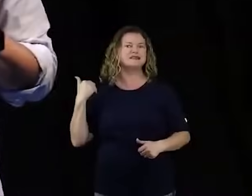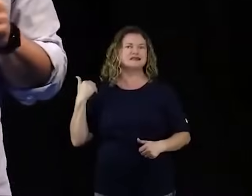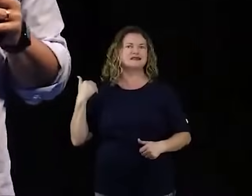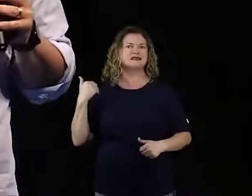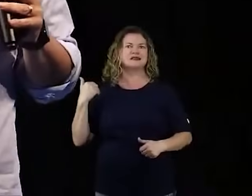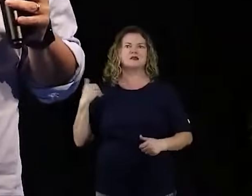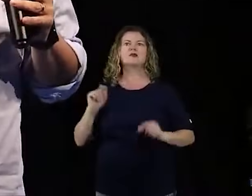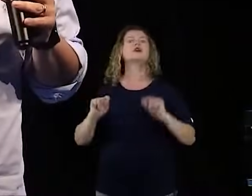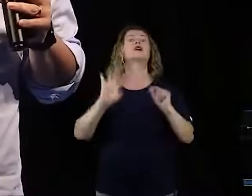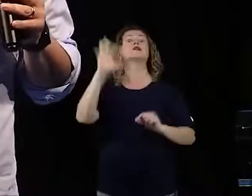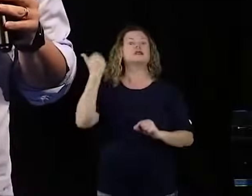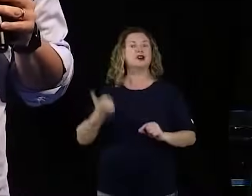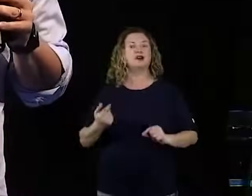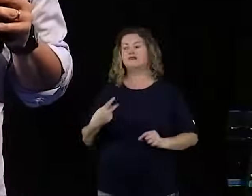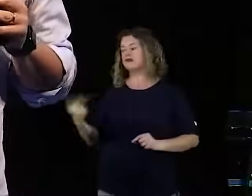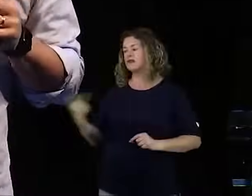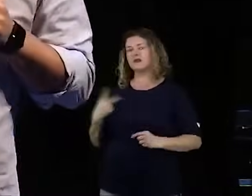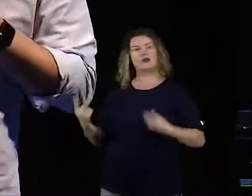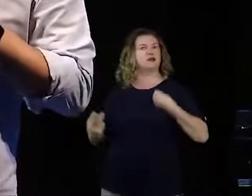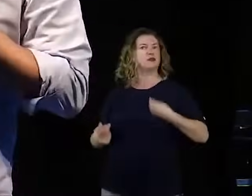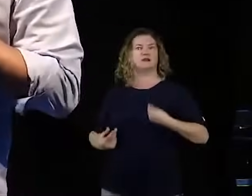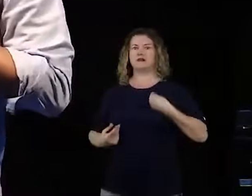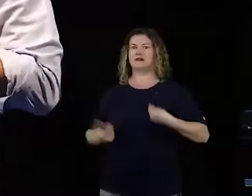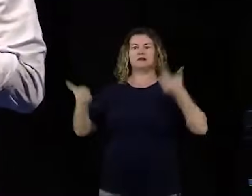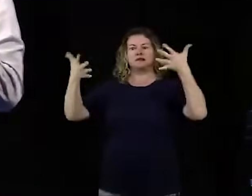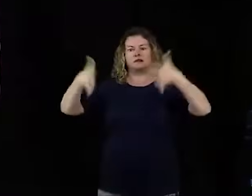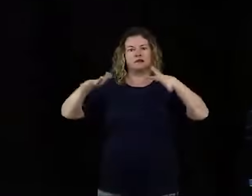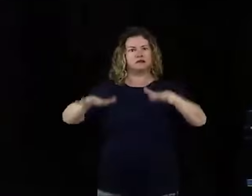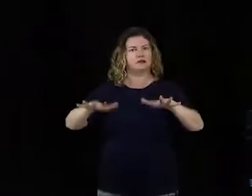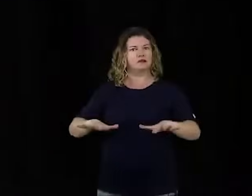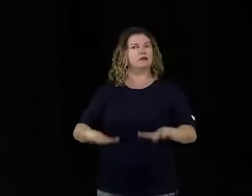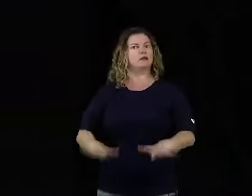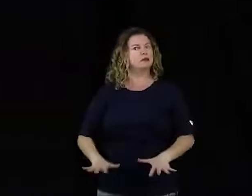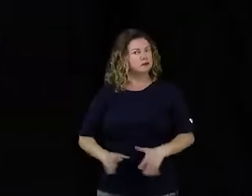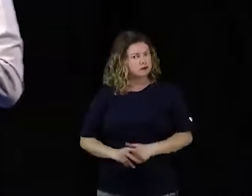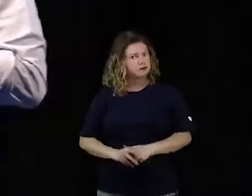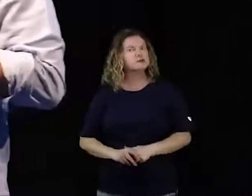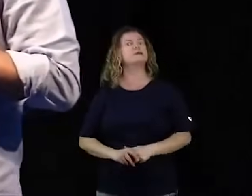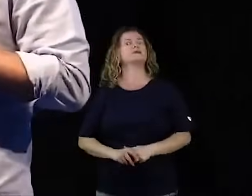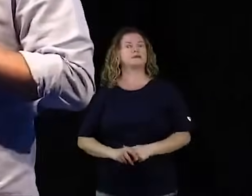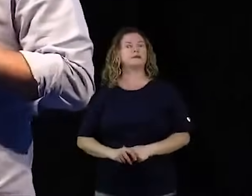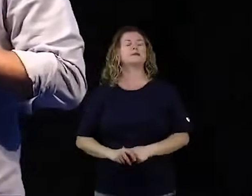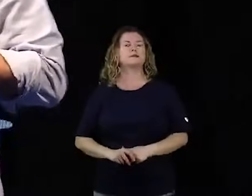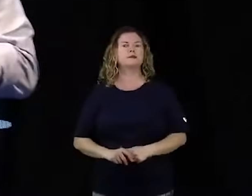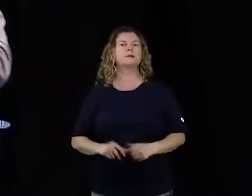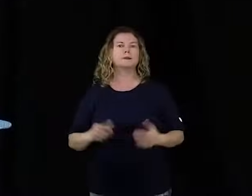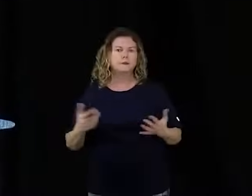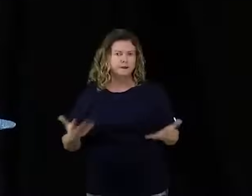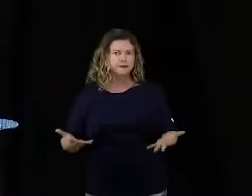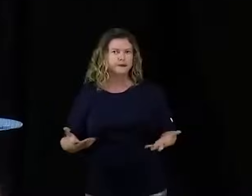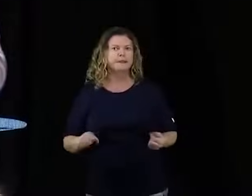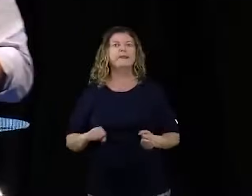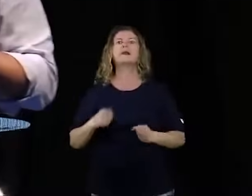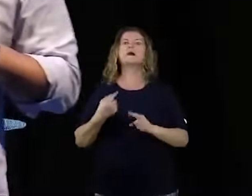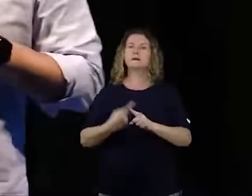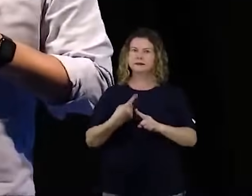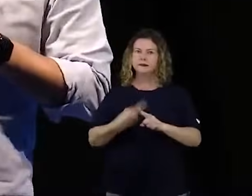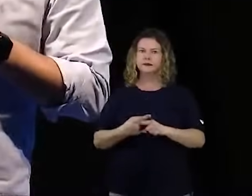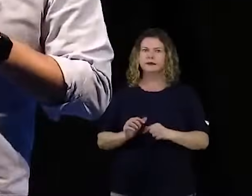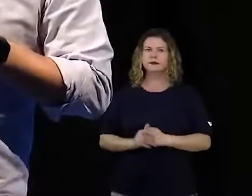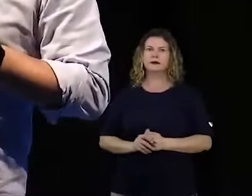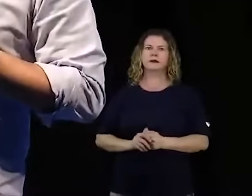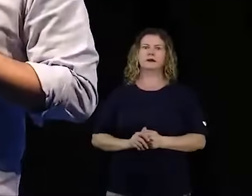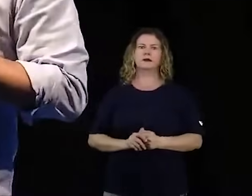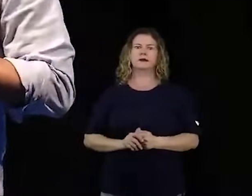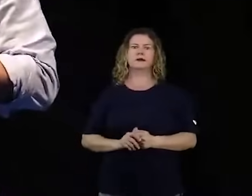desgraçou a vida da gente mas a havia uma desculpa muito boa não é porque lá trás numa